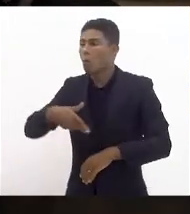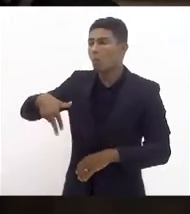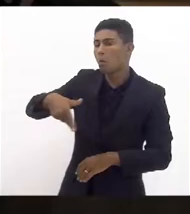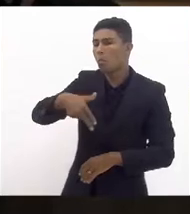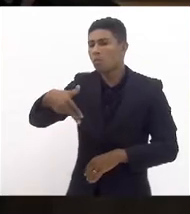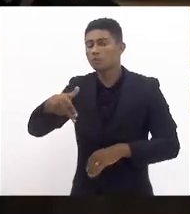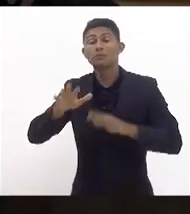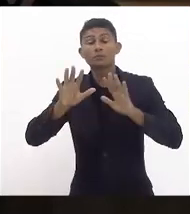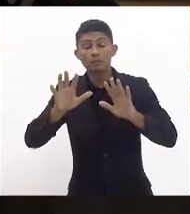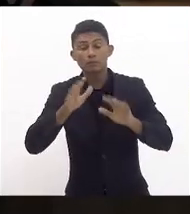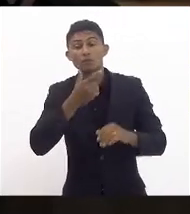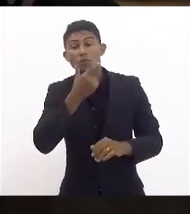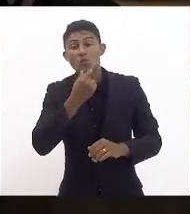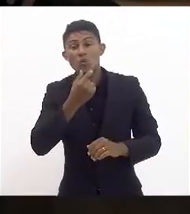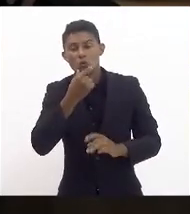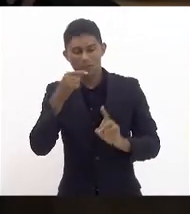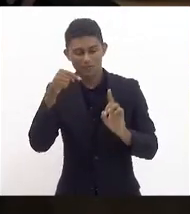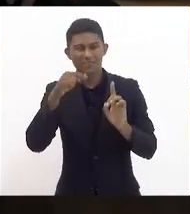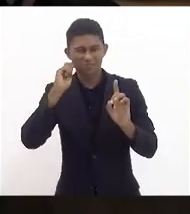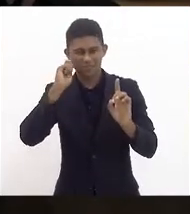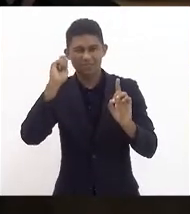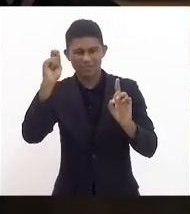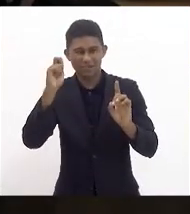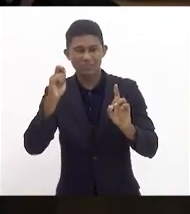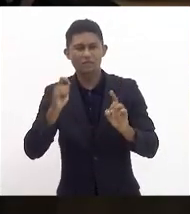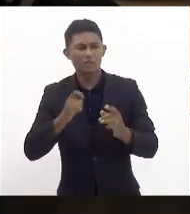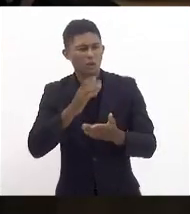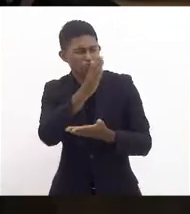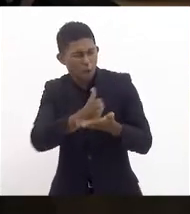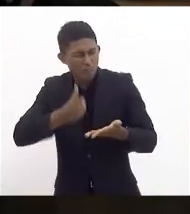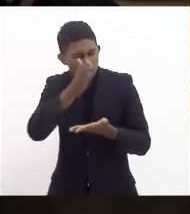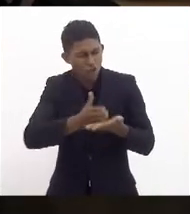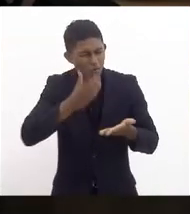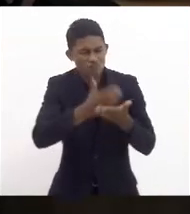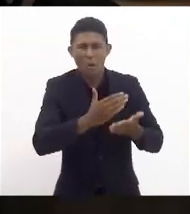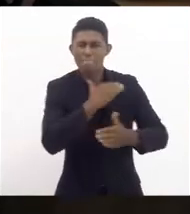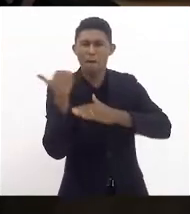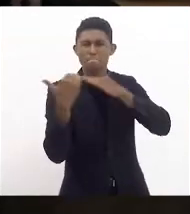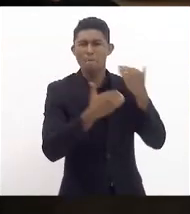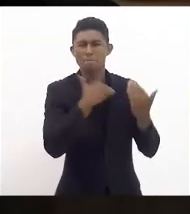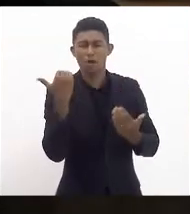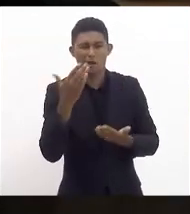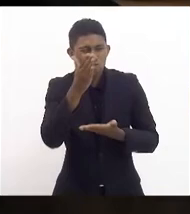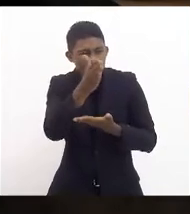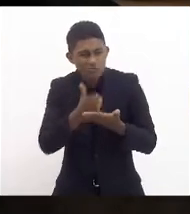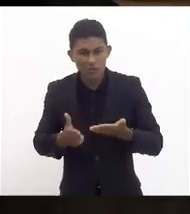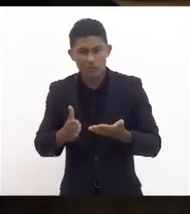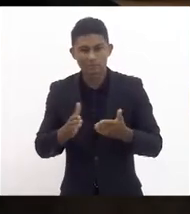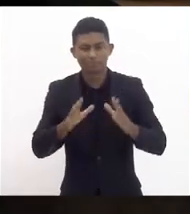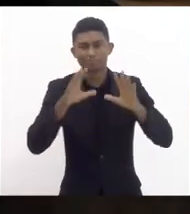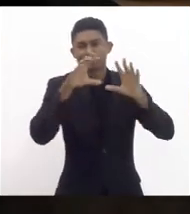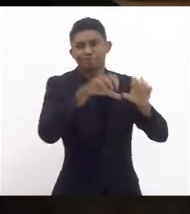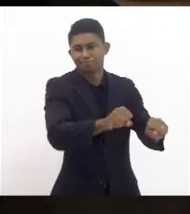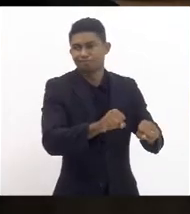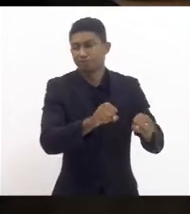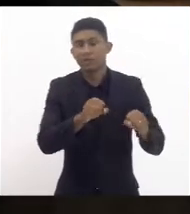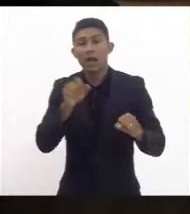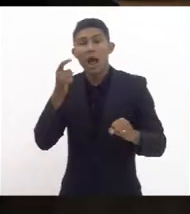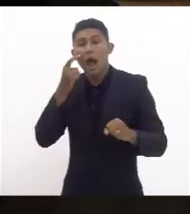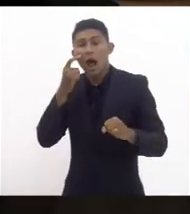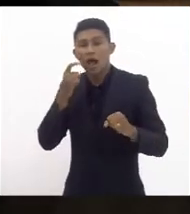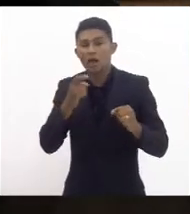esquartejado, uma parte dele foi levada a Cebolas, para mostrar a todos os fazendeiros daquela